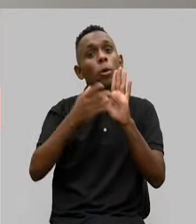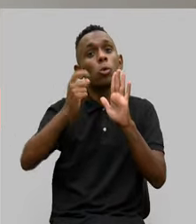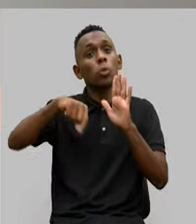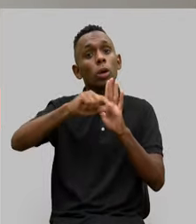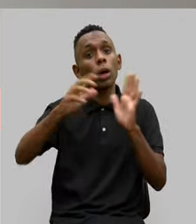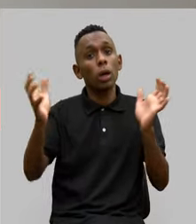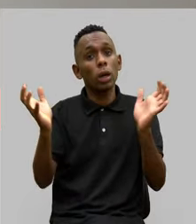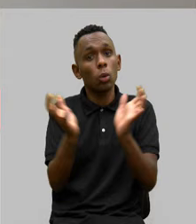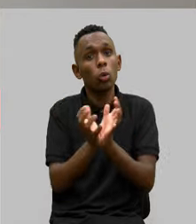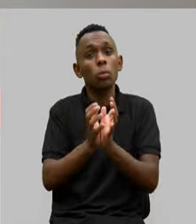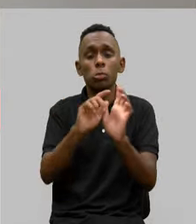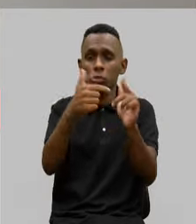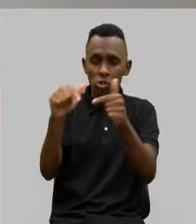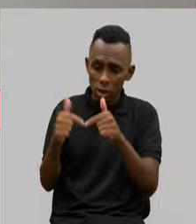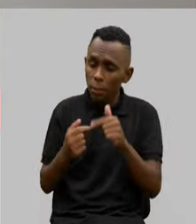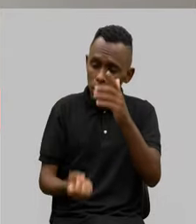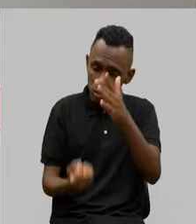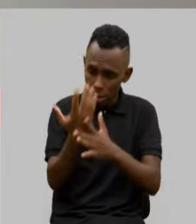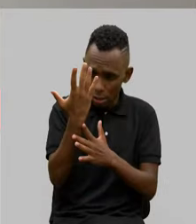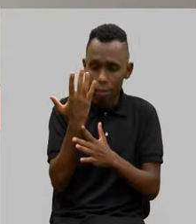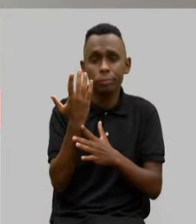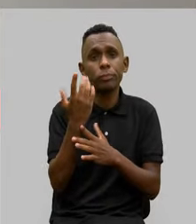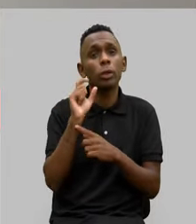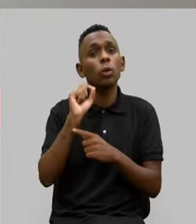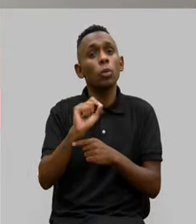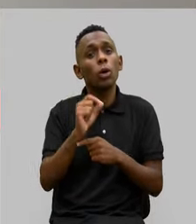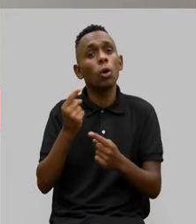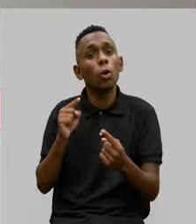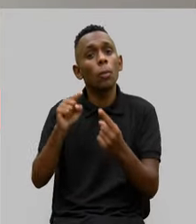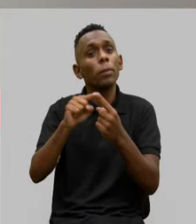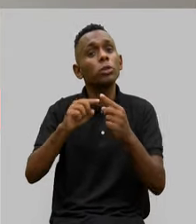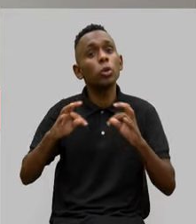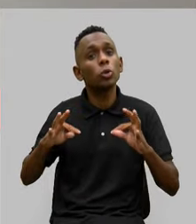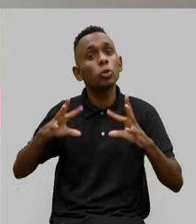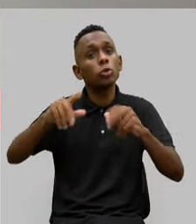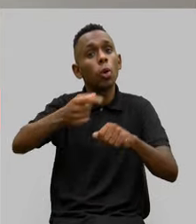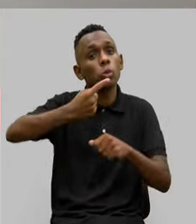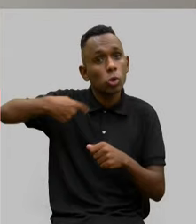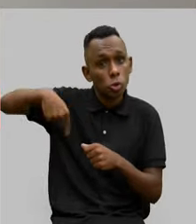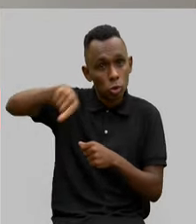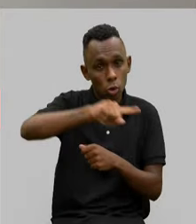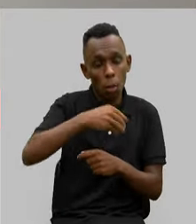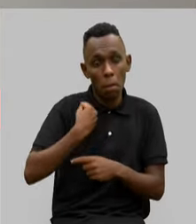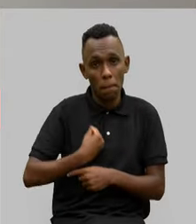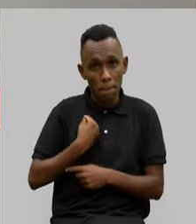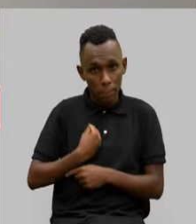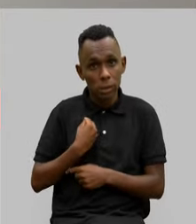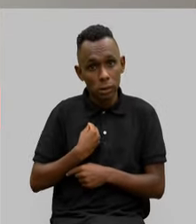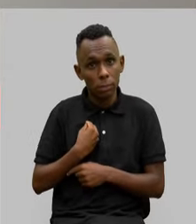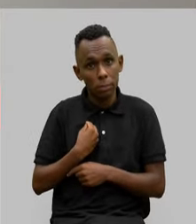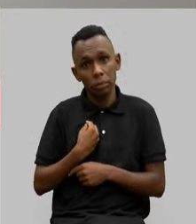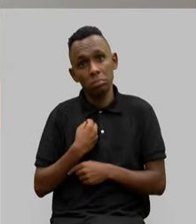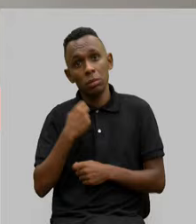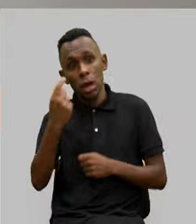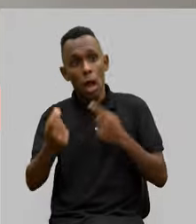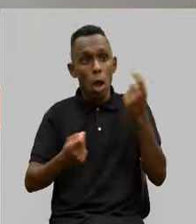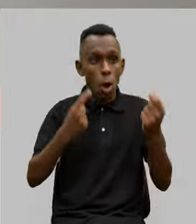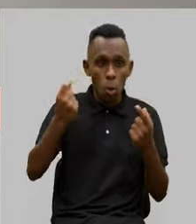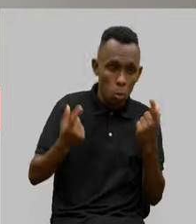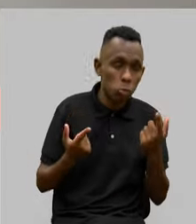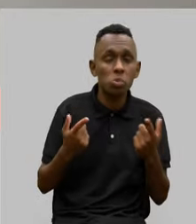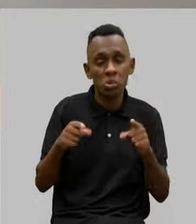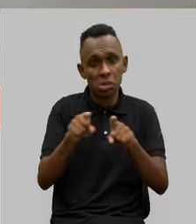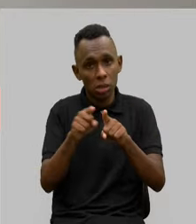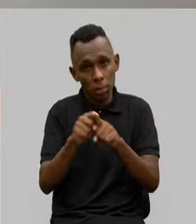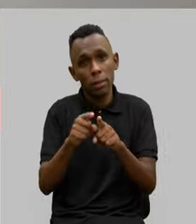um grupo de trabalho em que nós os todos nós que estamos aqui aqueles que eventualmente não estiveram